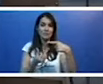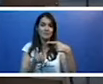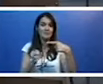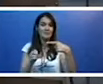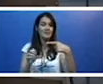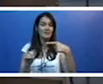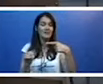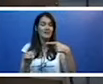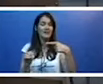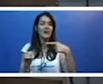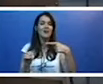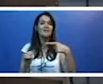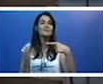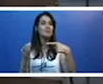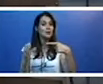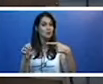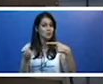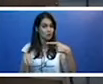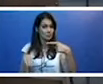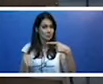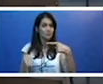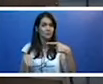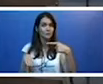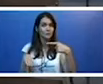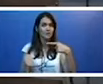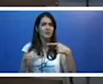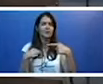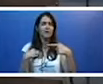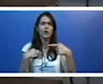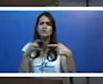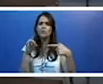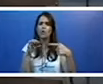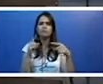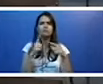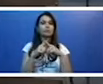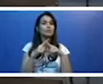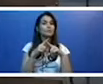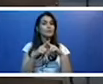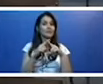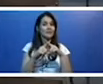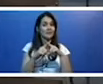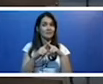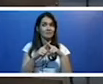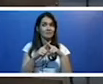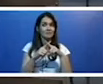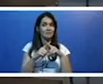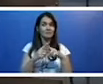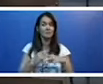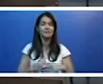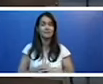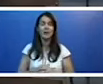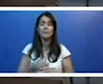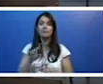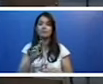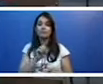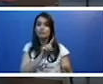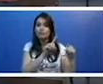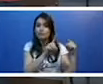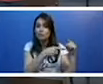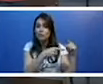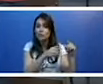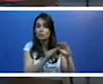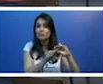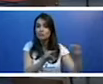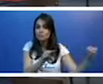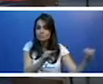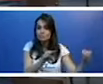centímetros. Eu multipliquei em cima e embaixo por 100 para tirar a vírgula daqui.